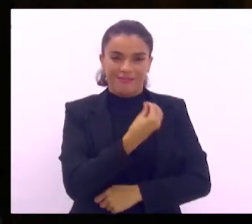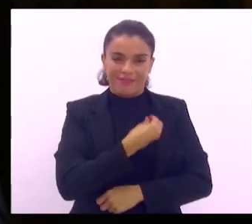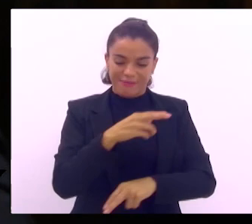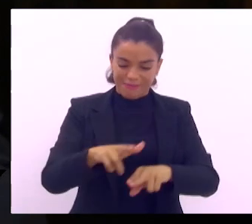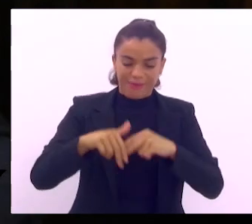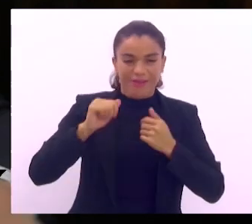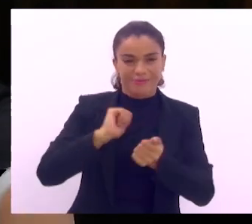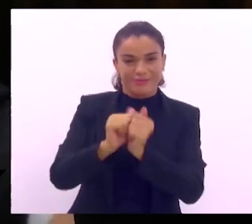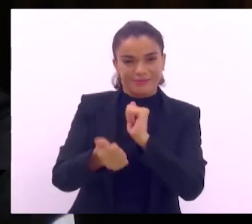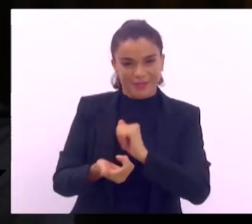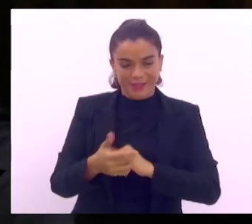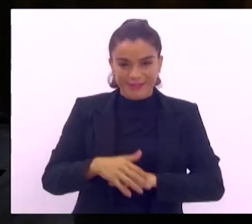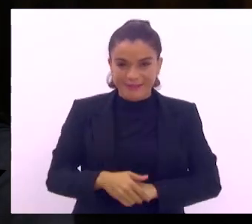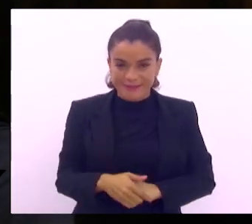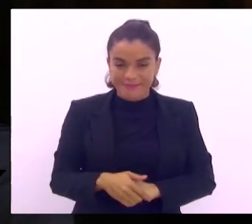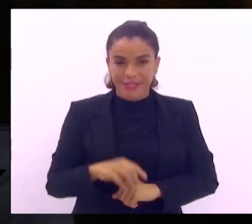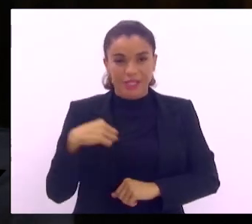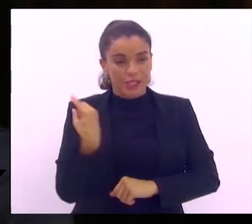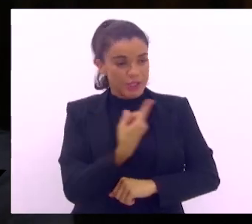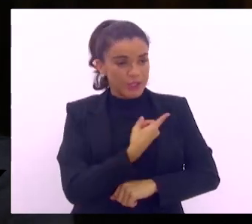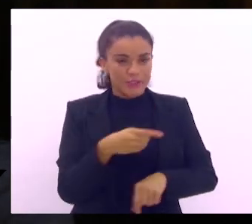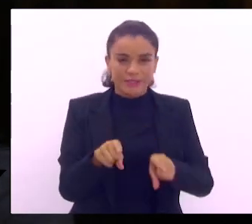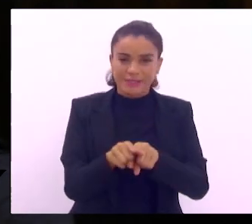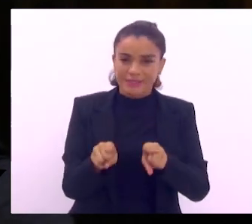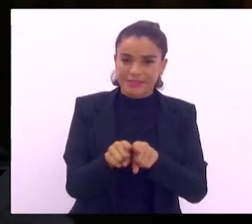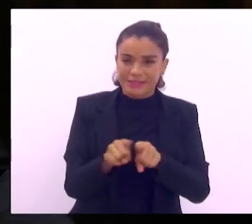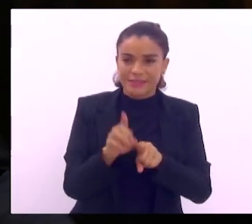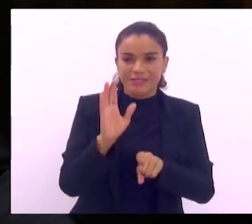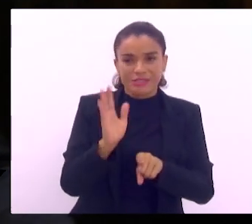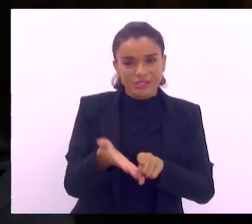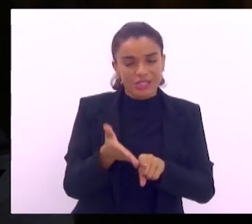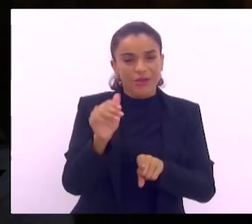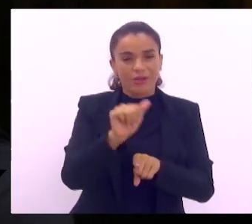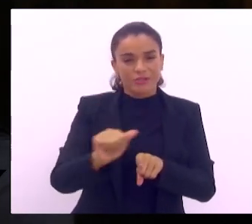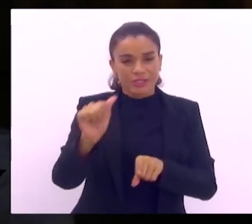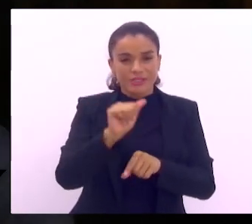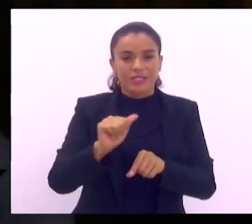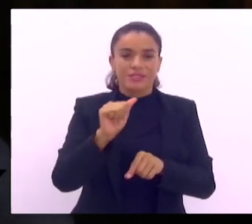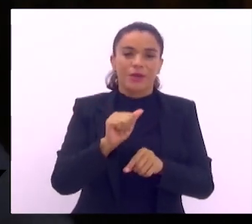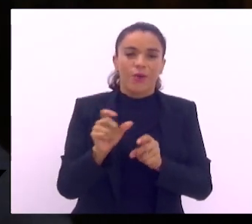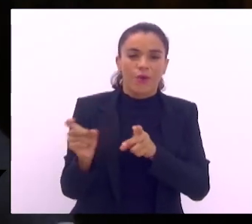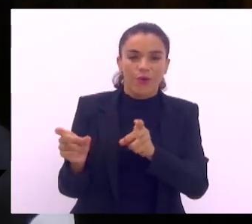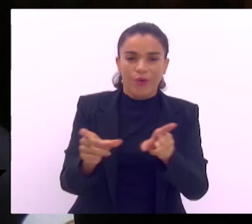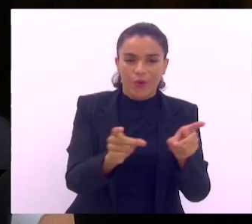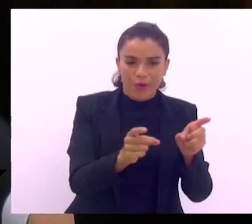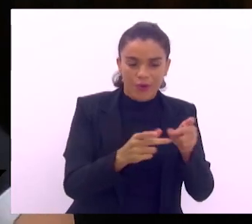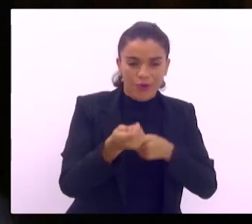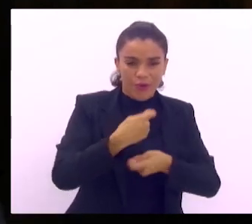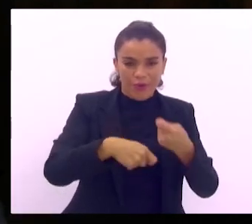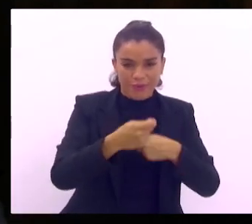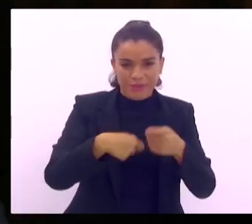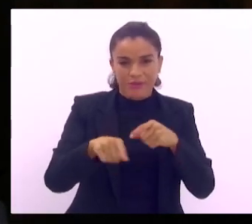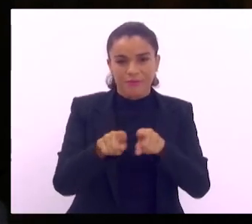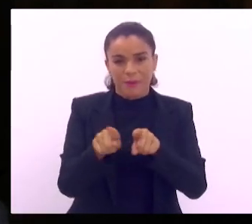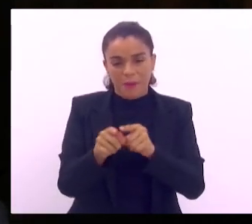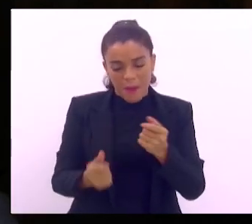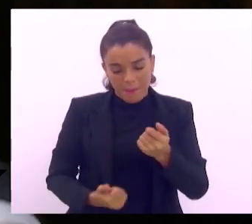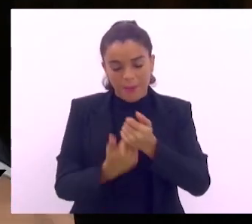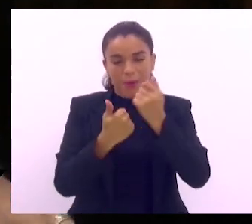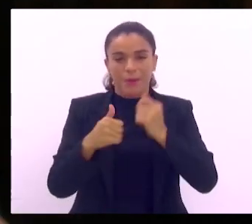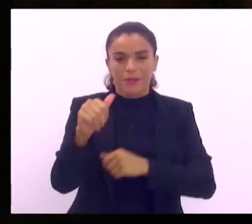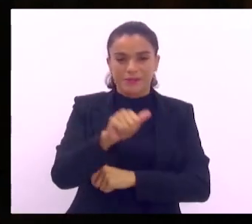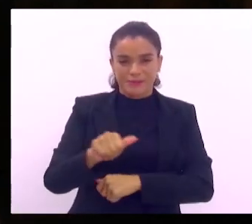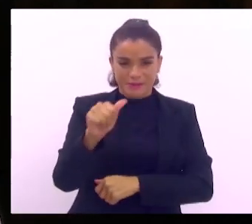Célio de Barros. Nós também, secretário Pisciani, já dialogamos com a Associação Comercial do Estado do Rio de Janeiro, temos o apoio da Associação Comercial,